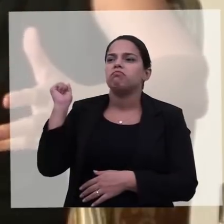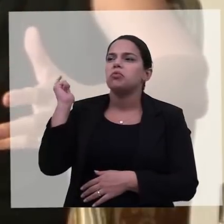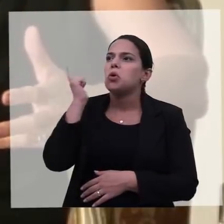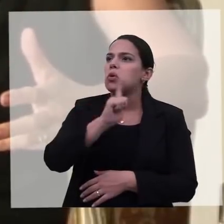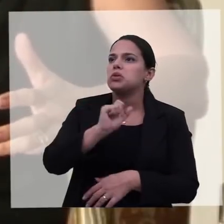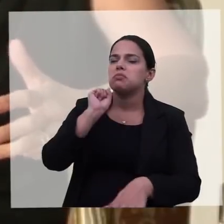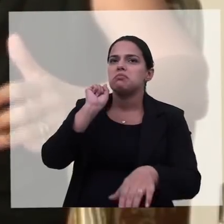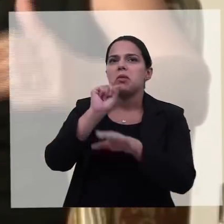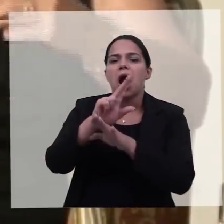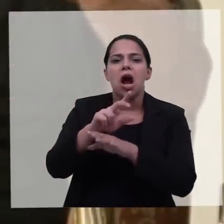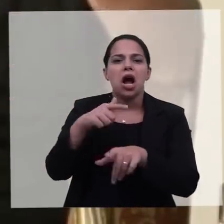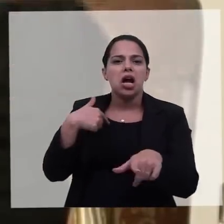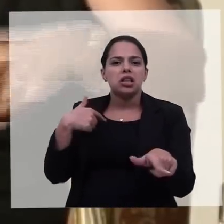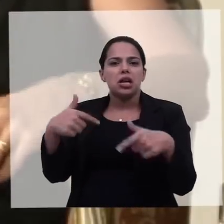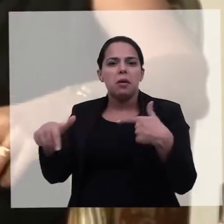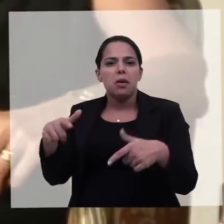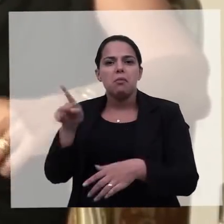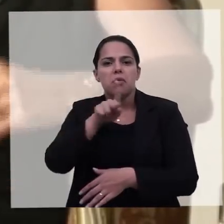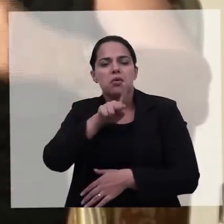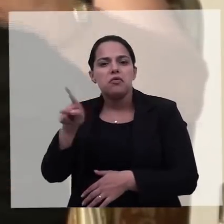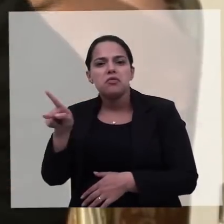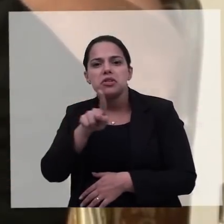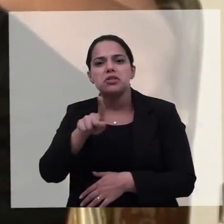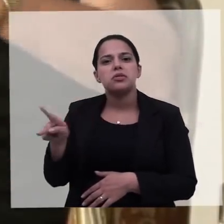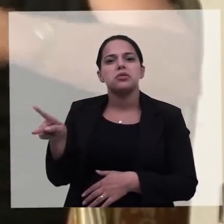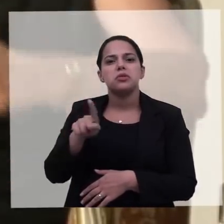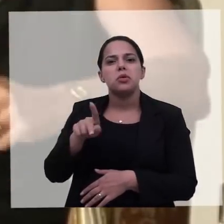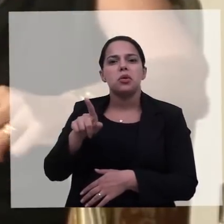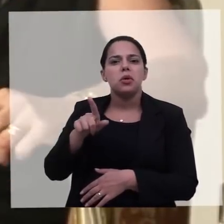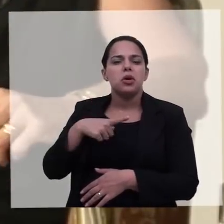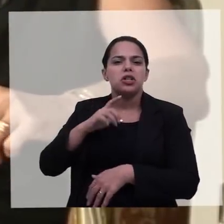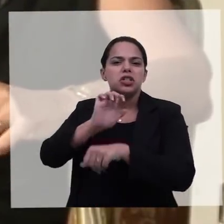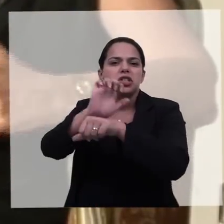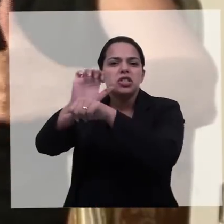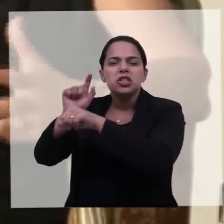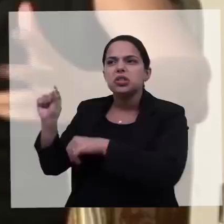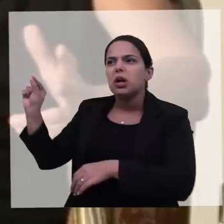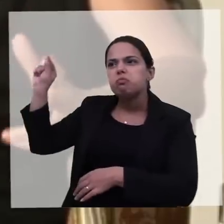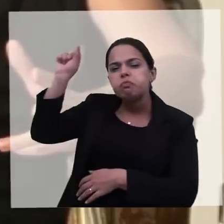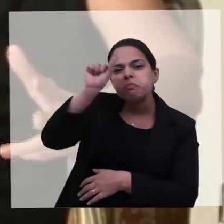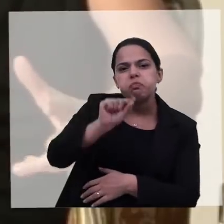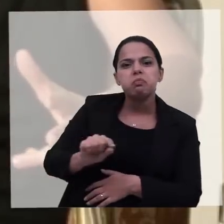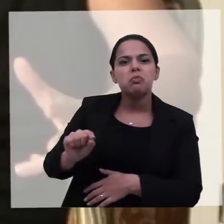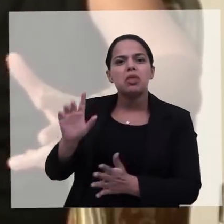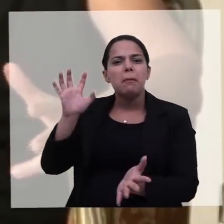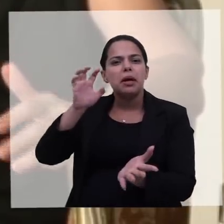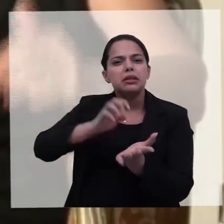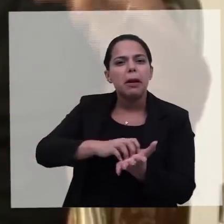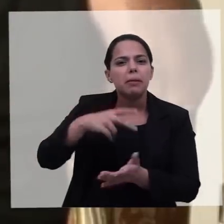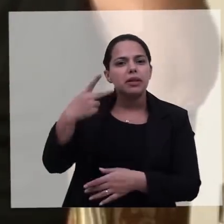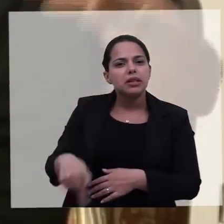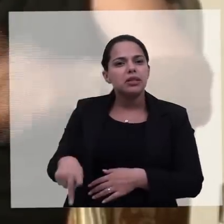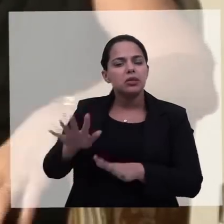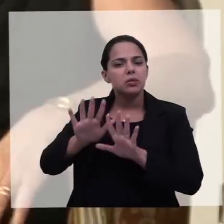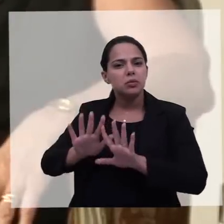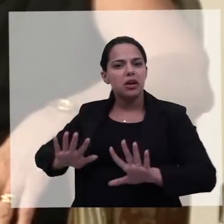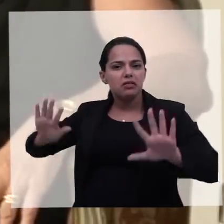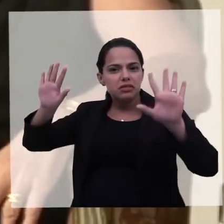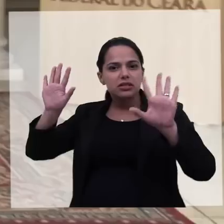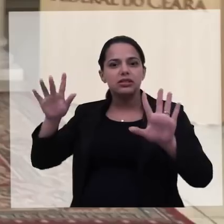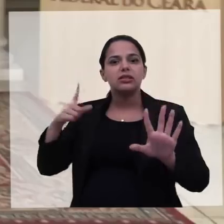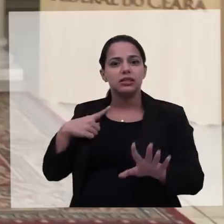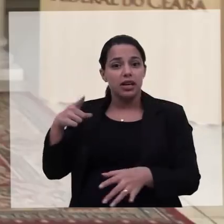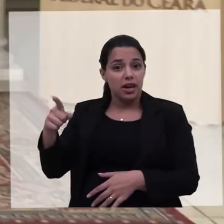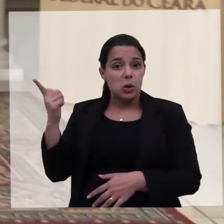são professores em Minas Gerais, Pernambuco e muitos outros locais no nosso